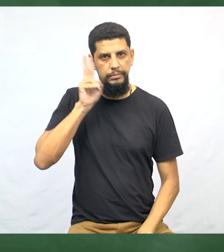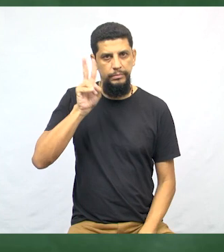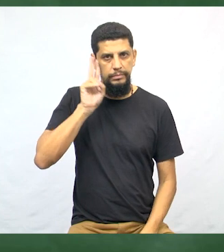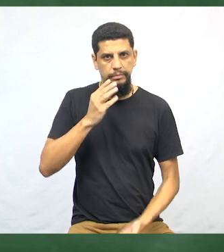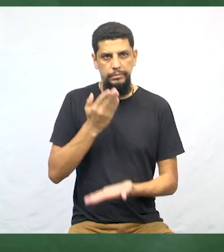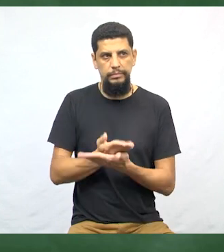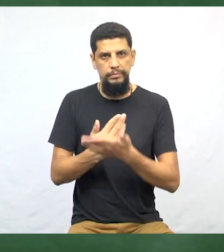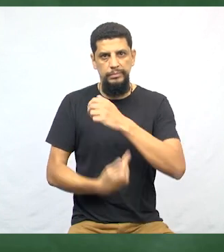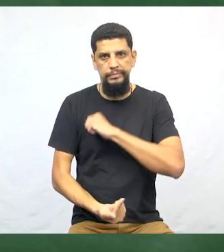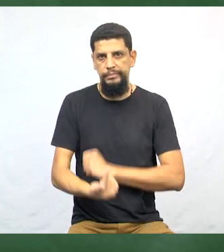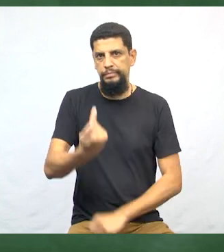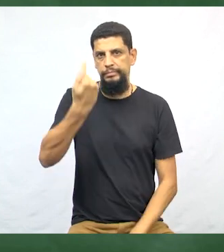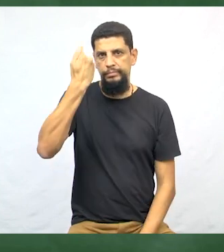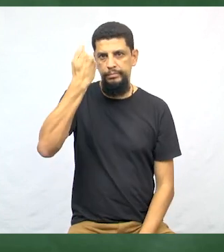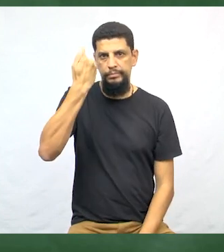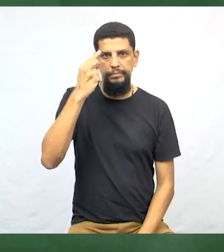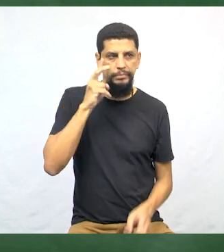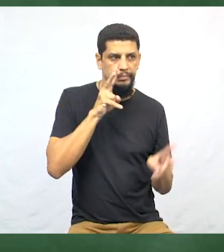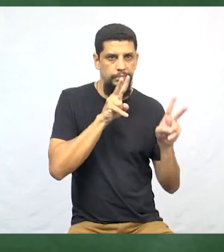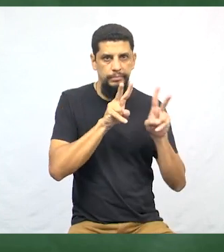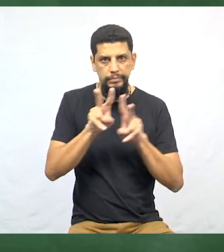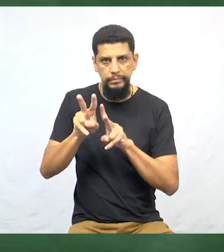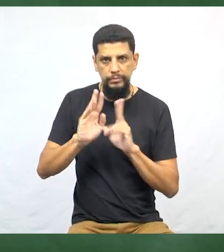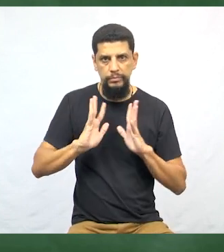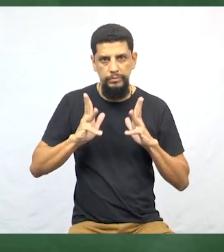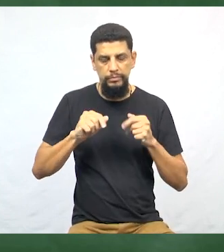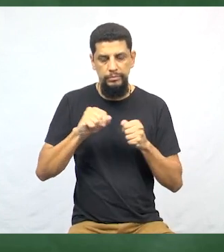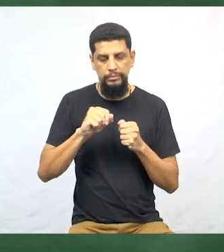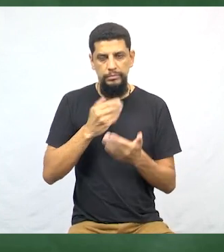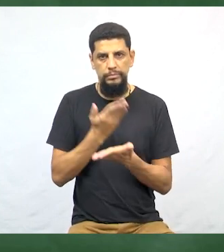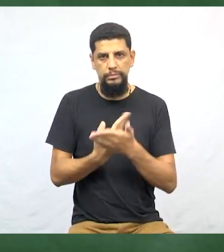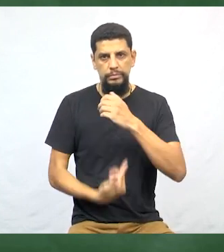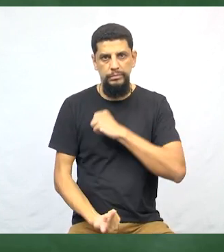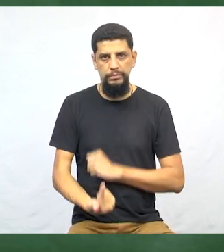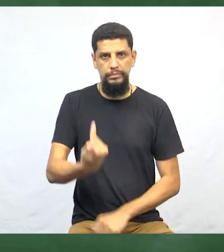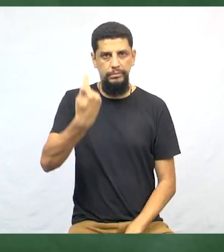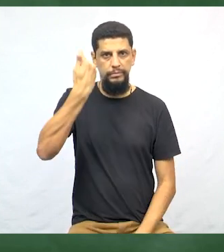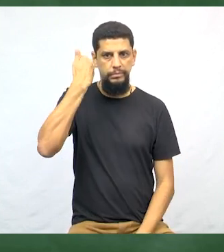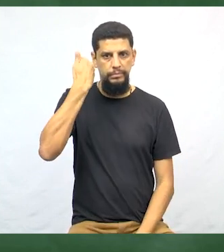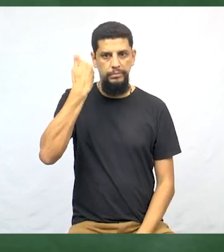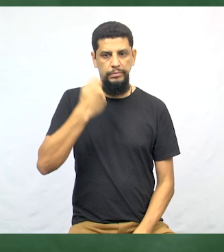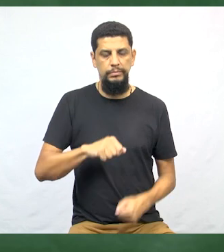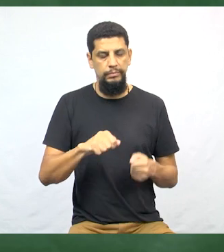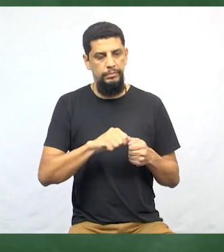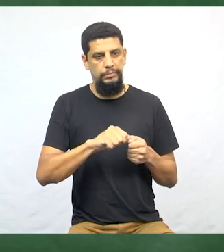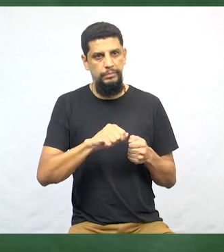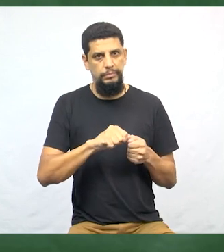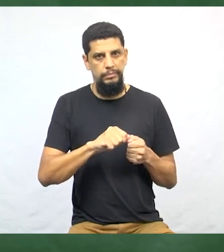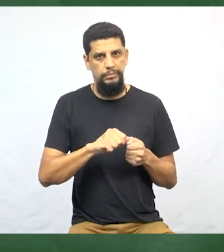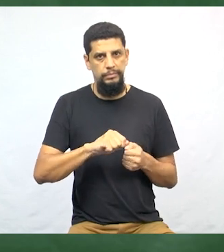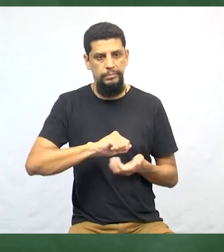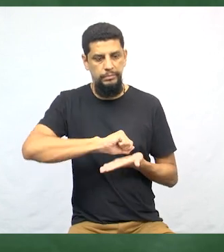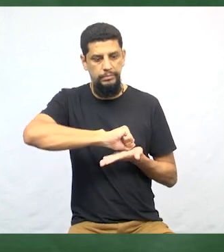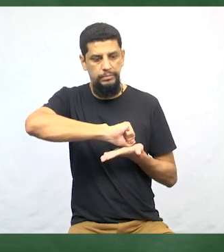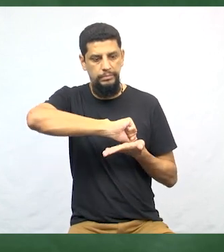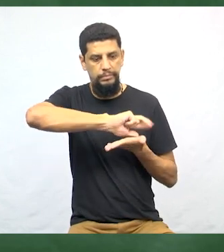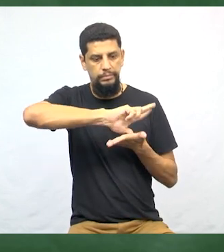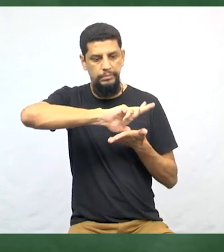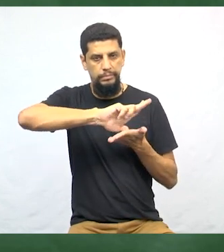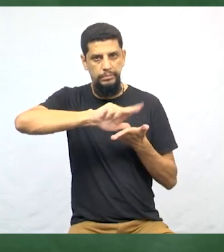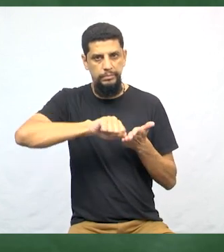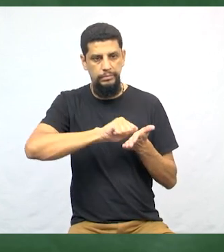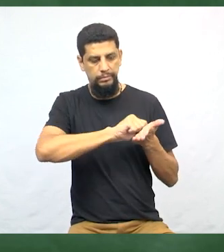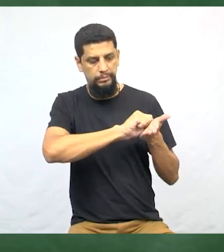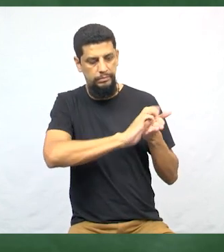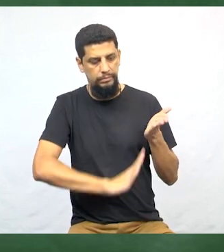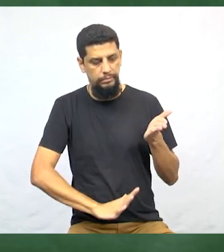Vamos recordar a aula anterior, ver tudo que nós fizemos na aula passada. Faremos algumas